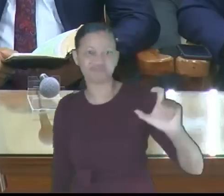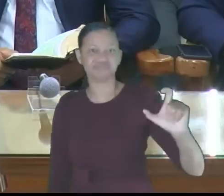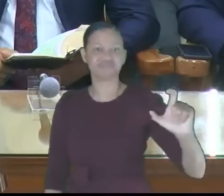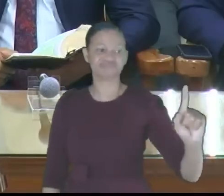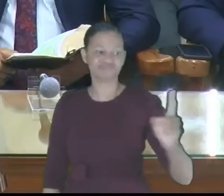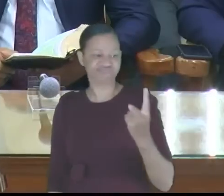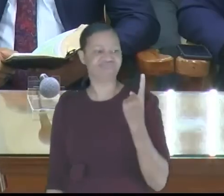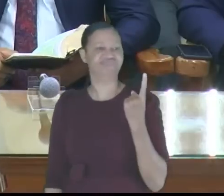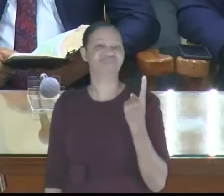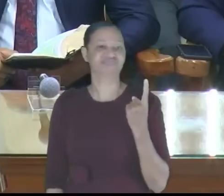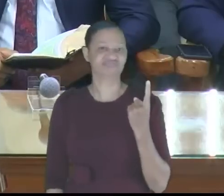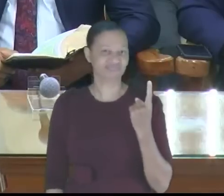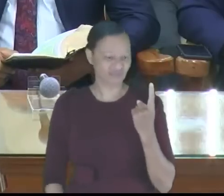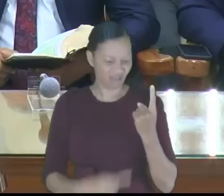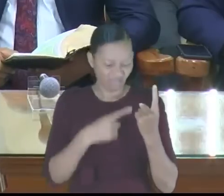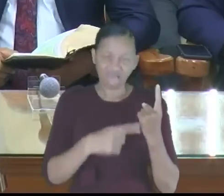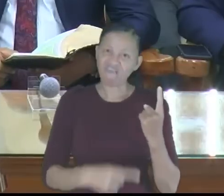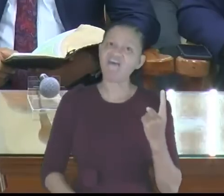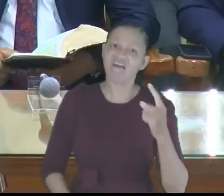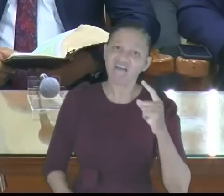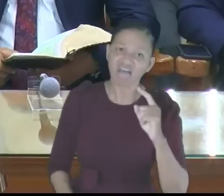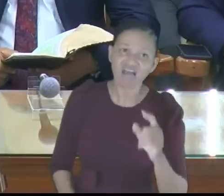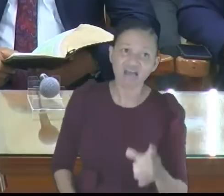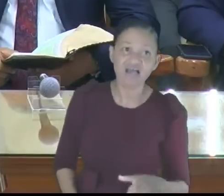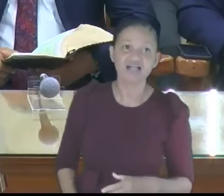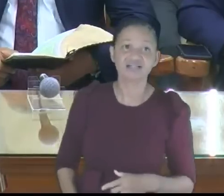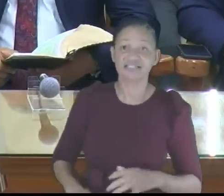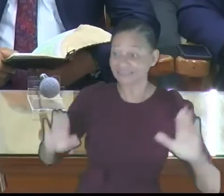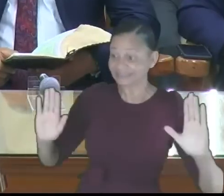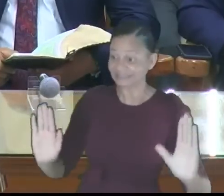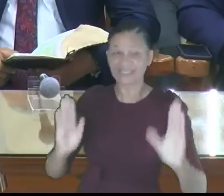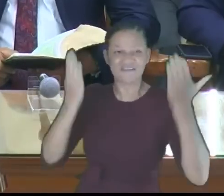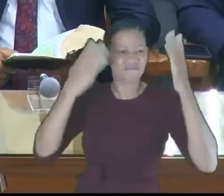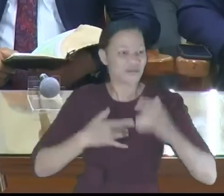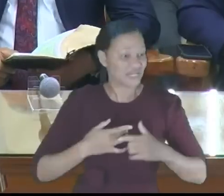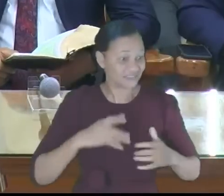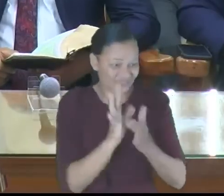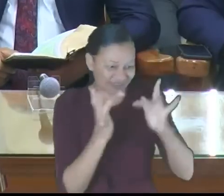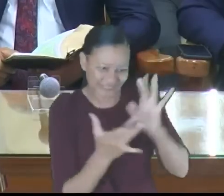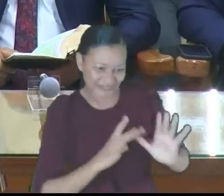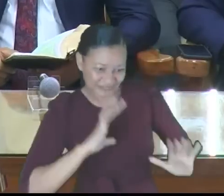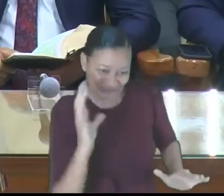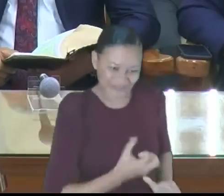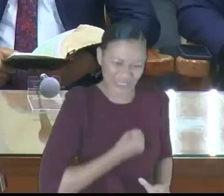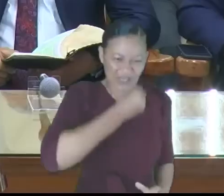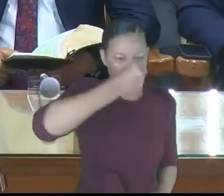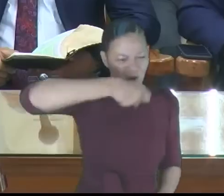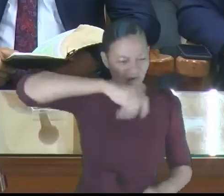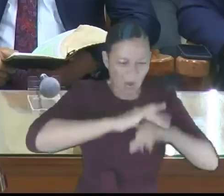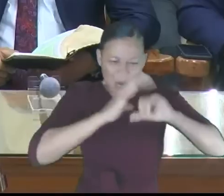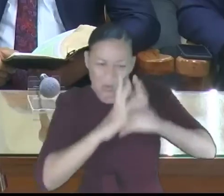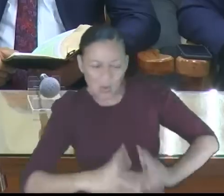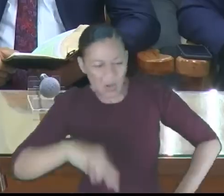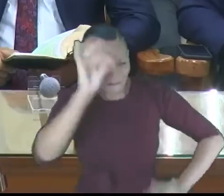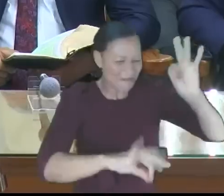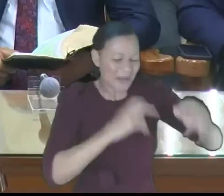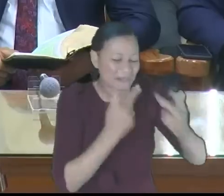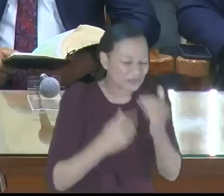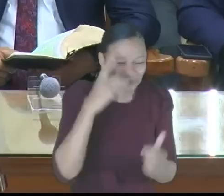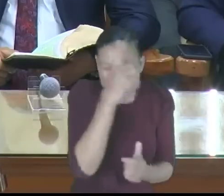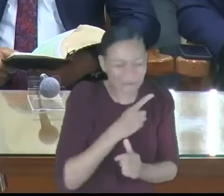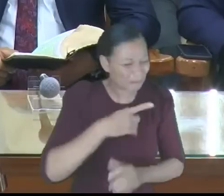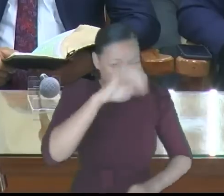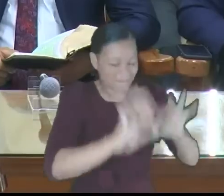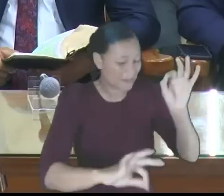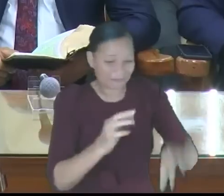É verdade, não é, irmãos amados? Você tem uma festa, Jesus salva, cura, batiza, alegra, esse domingo de noite, Jesus